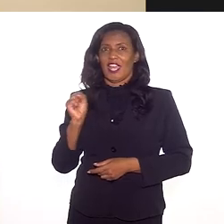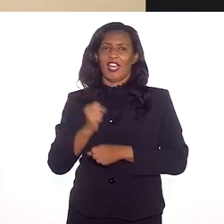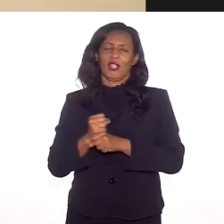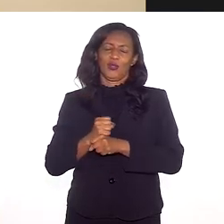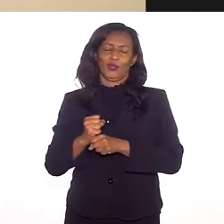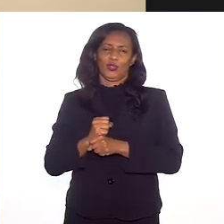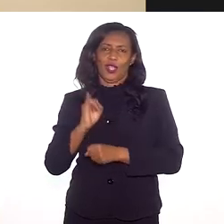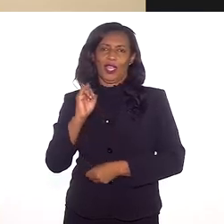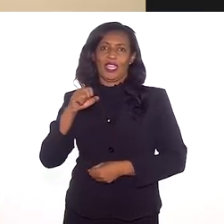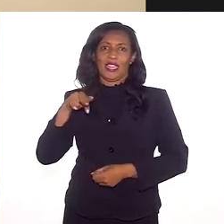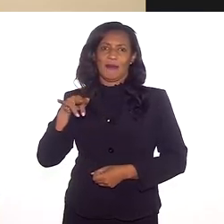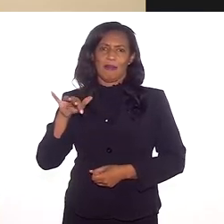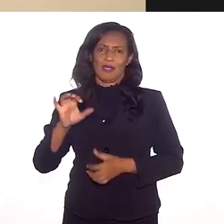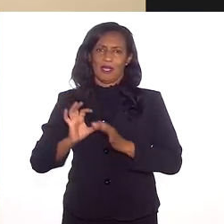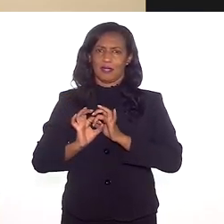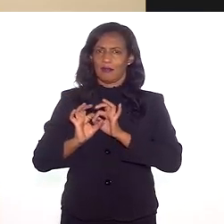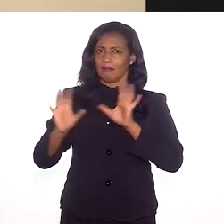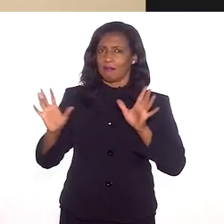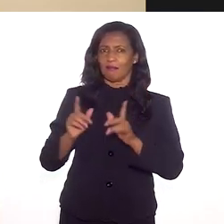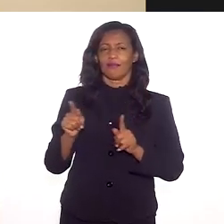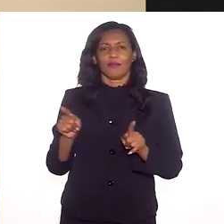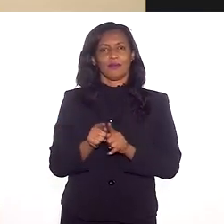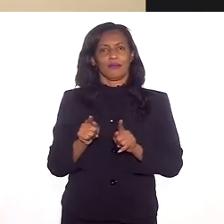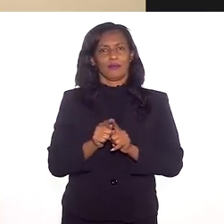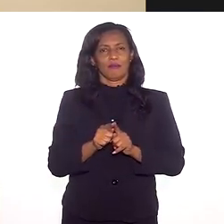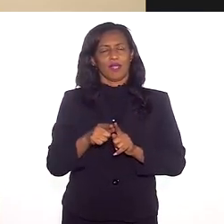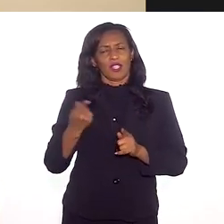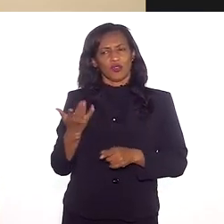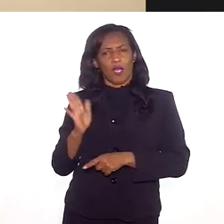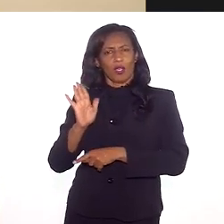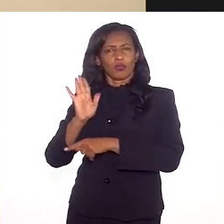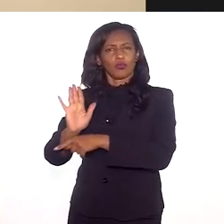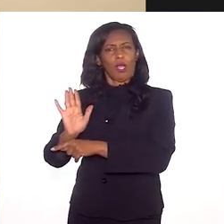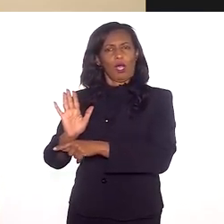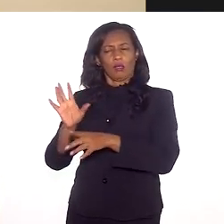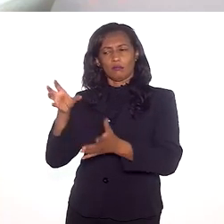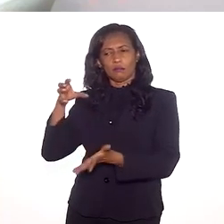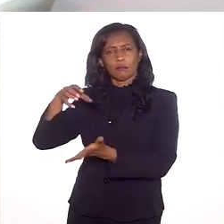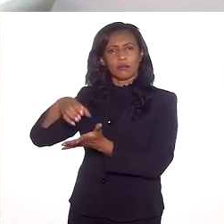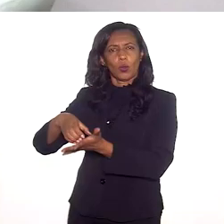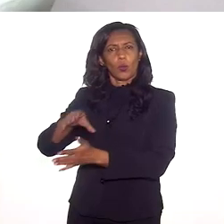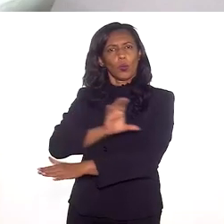a realizar, e fomentar e fortalecer o setor cultural